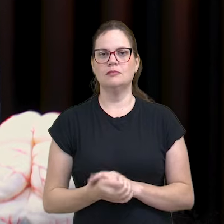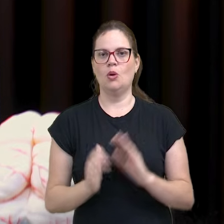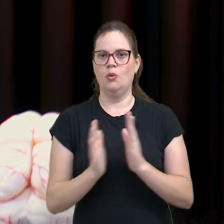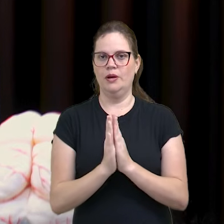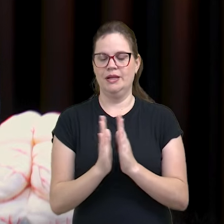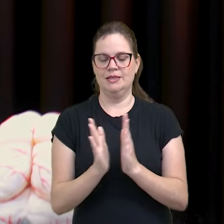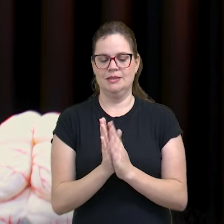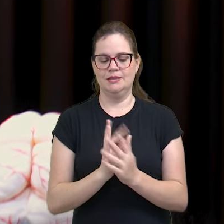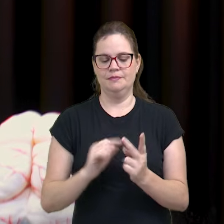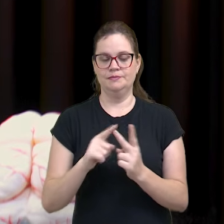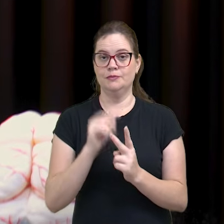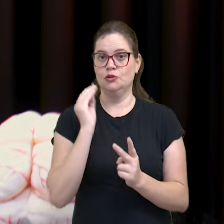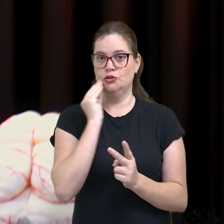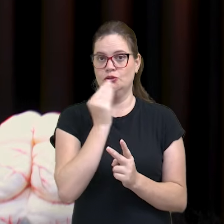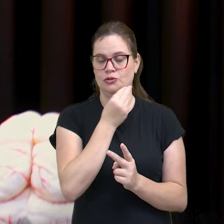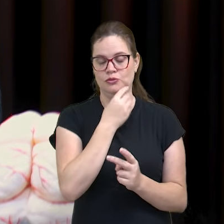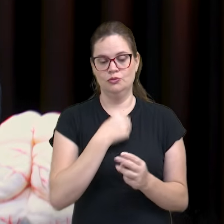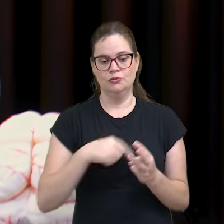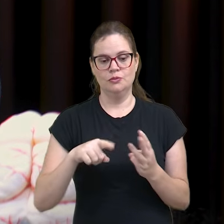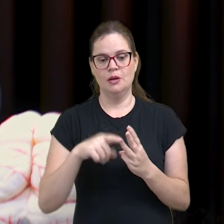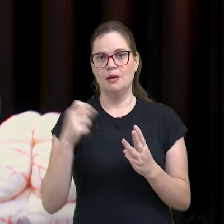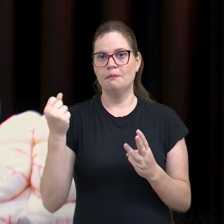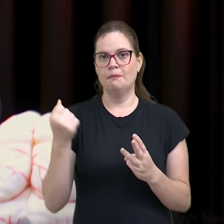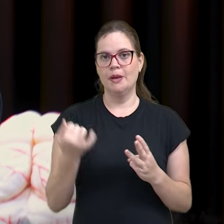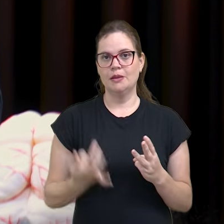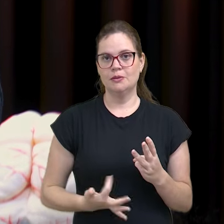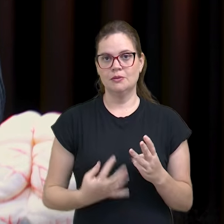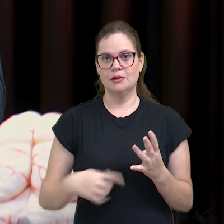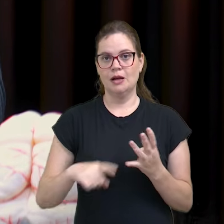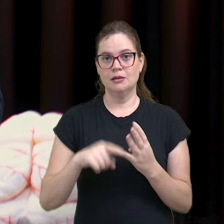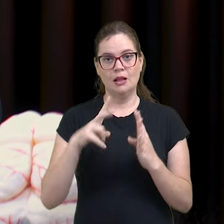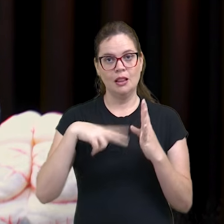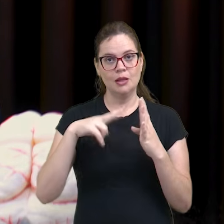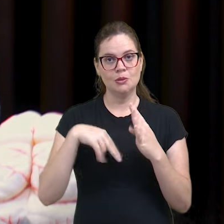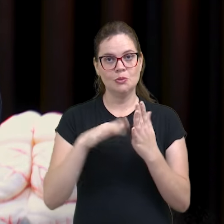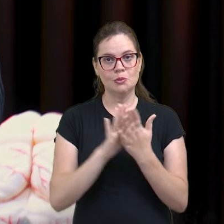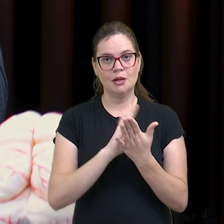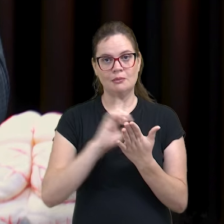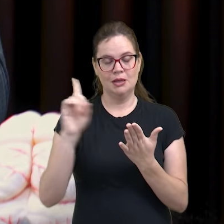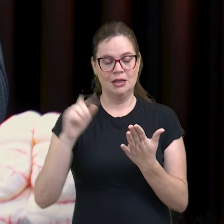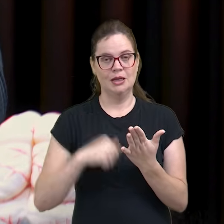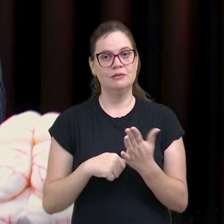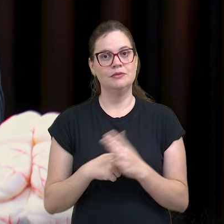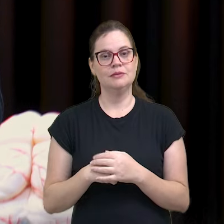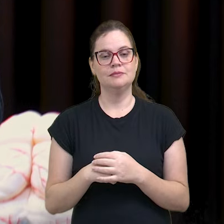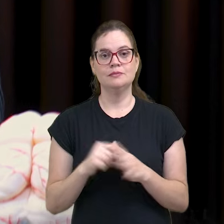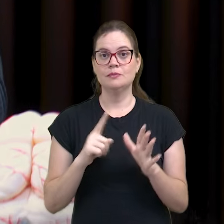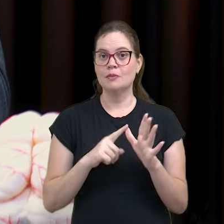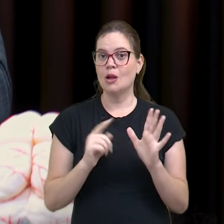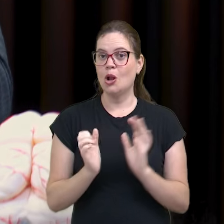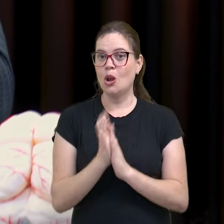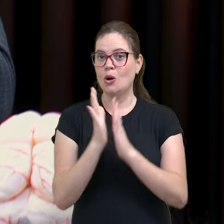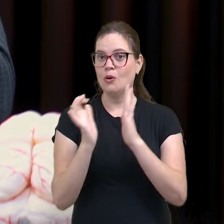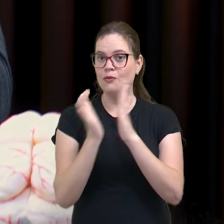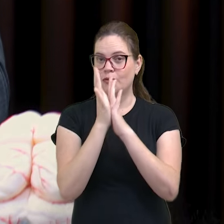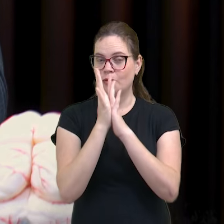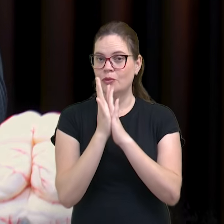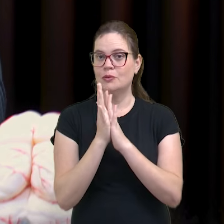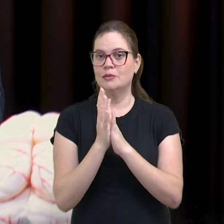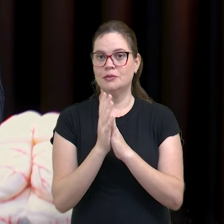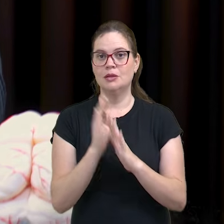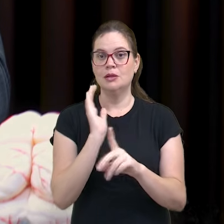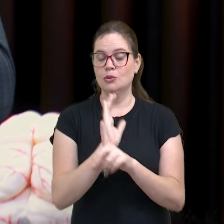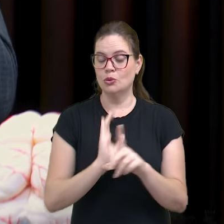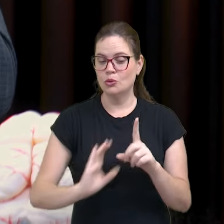os recursos da graça. Oração, jejum, a madrugada, a leitura, a